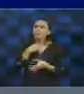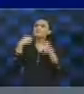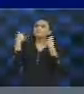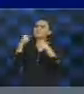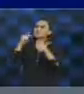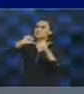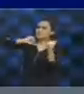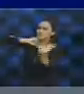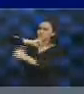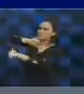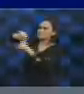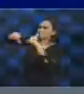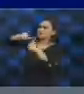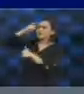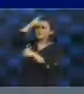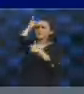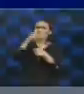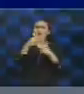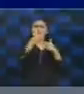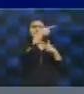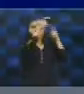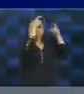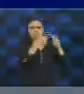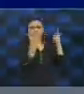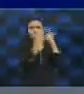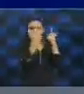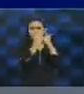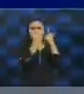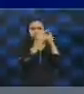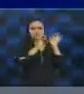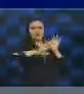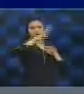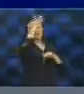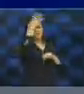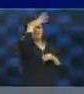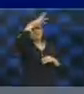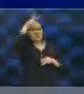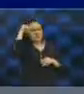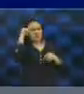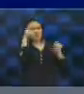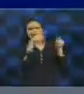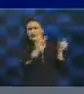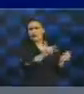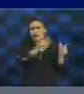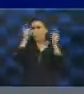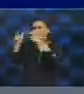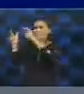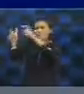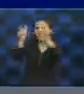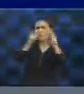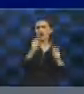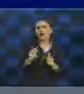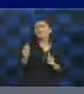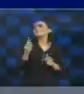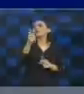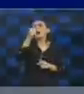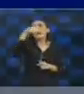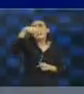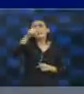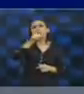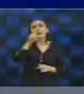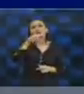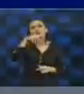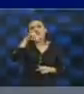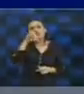será o Largo do São Sebastião da Zona Leste. A Praça do Armando Mendes, a Mini Vila Olímpica do Armando Mendes, a Praça do Novo